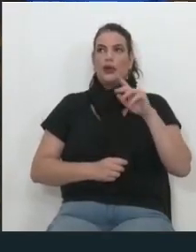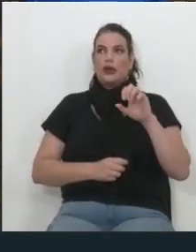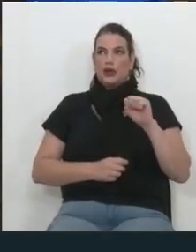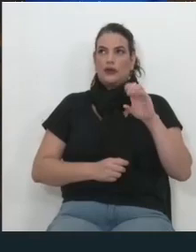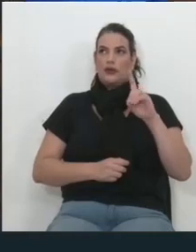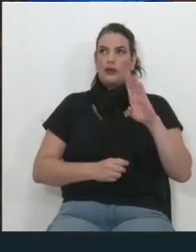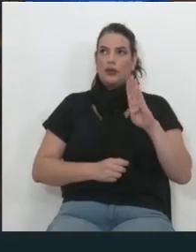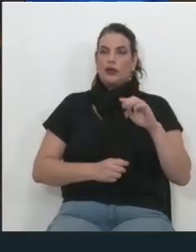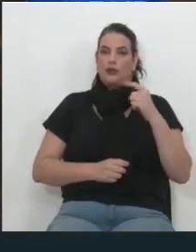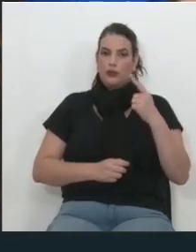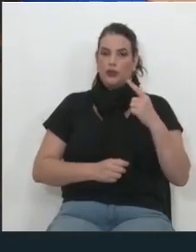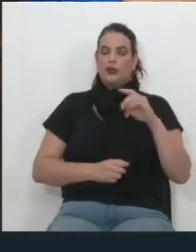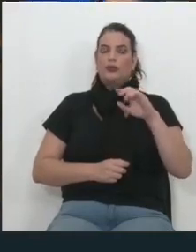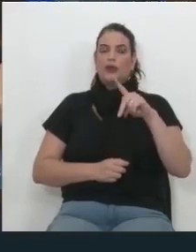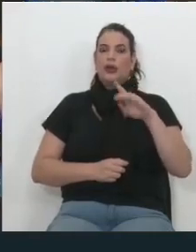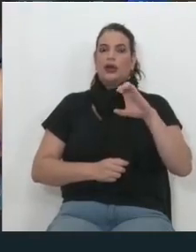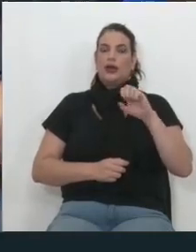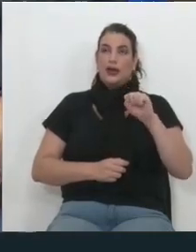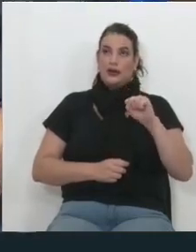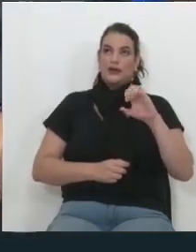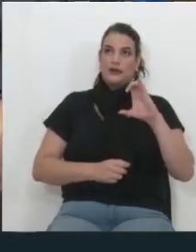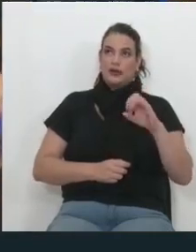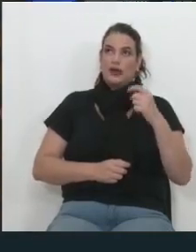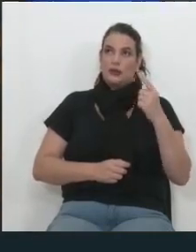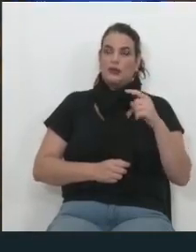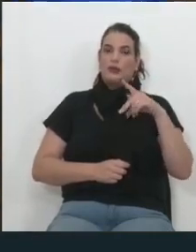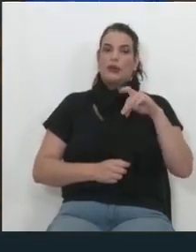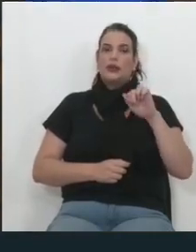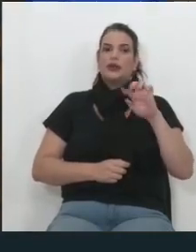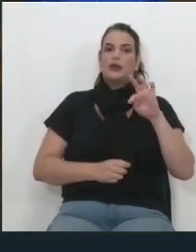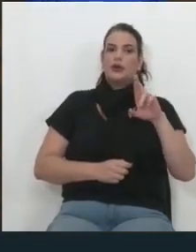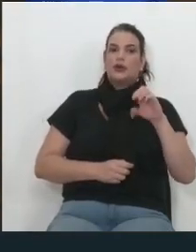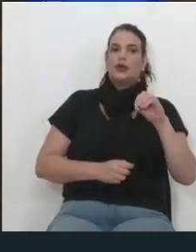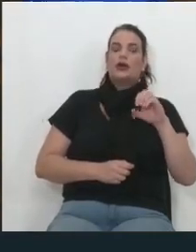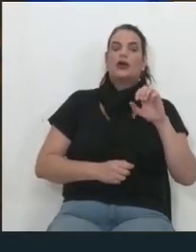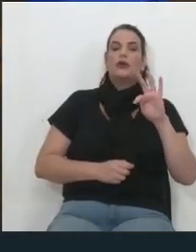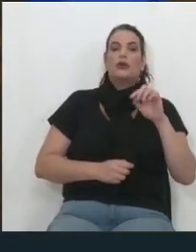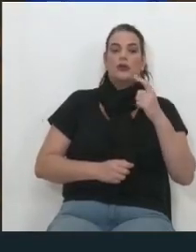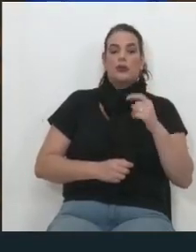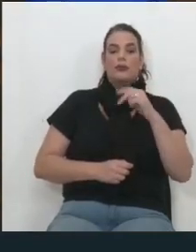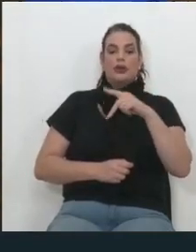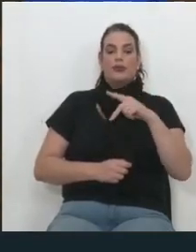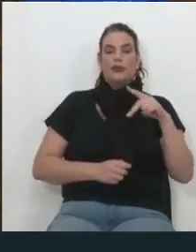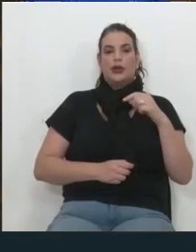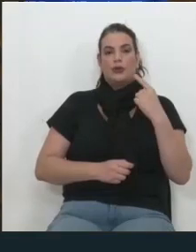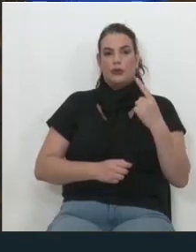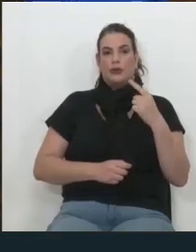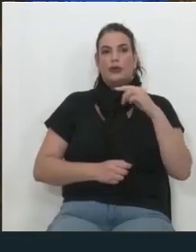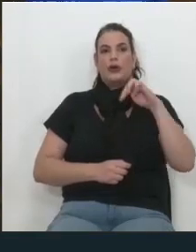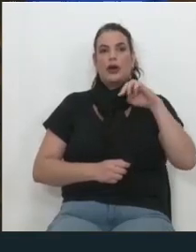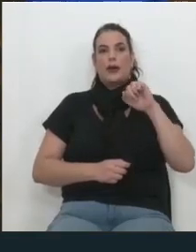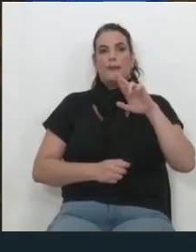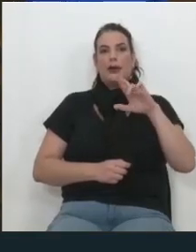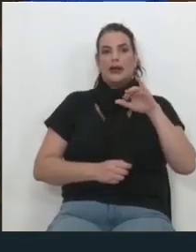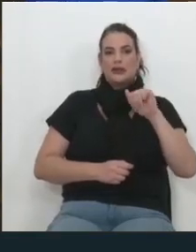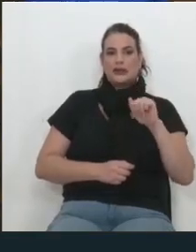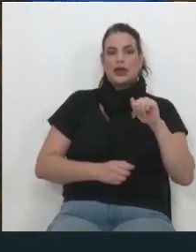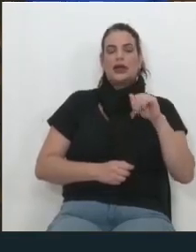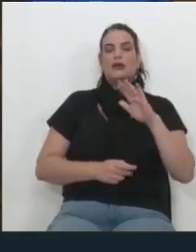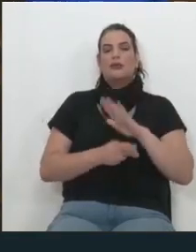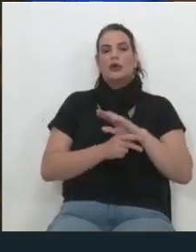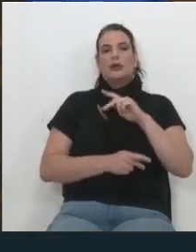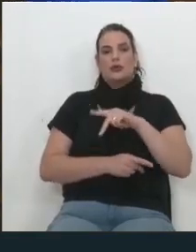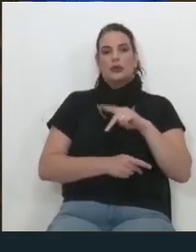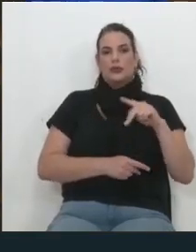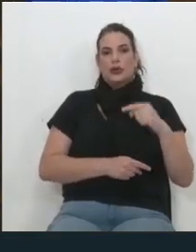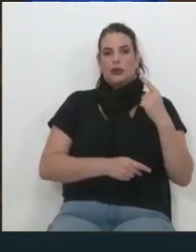1, PSC 1, Patriota 1, PP 1, Márcia Tasquete, do PP, já foi